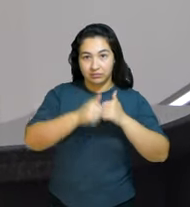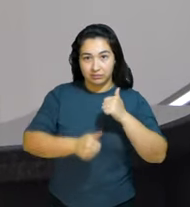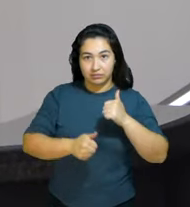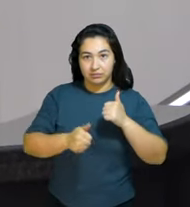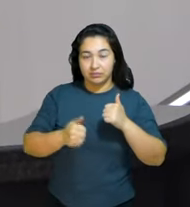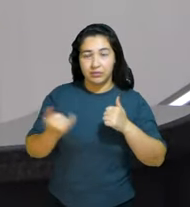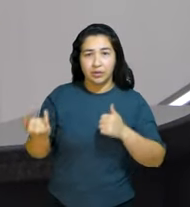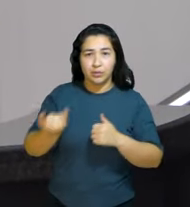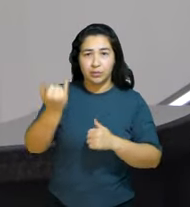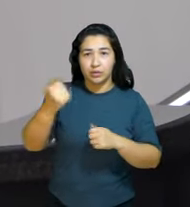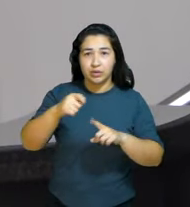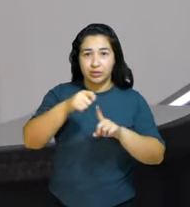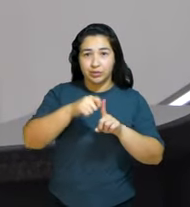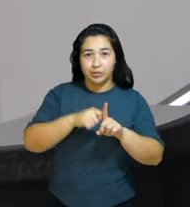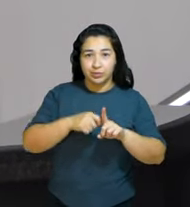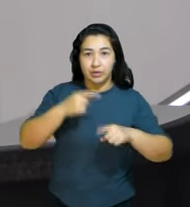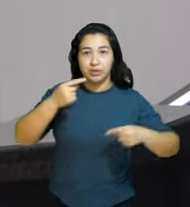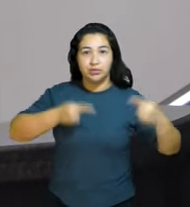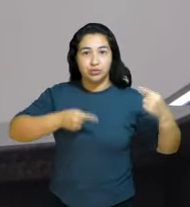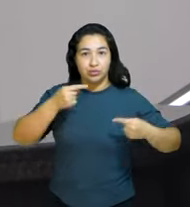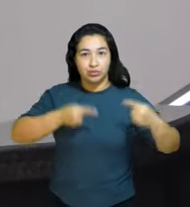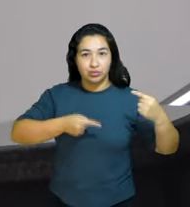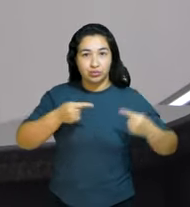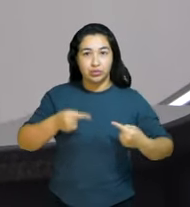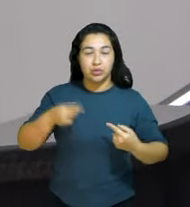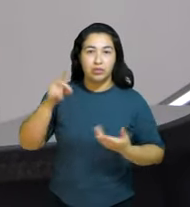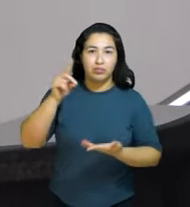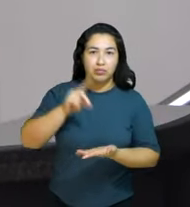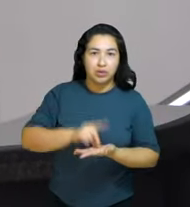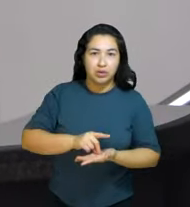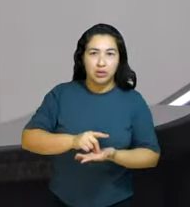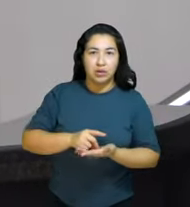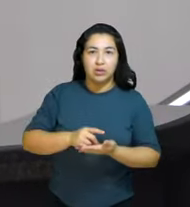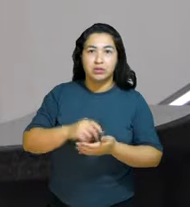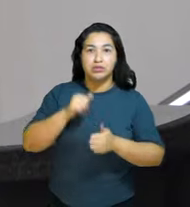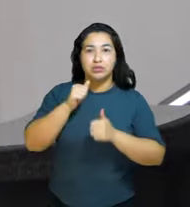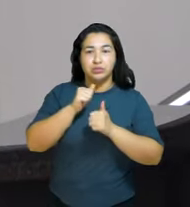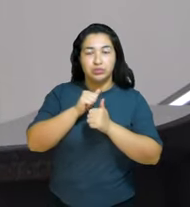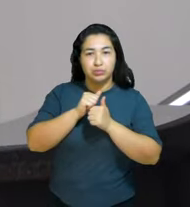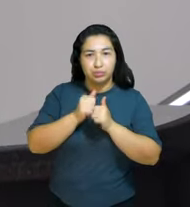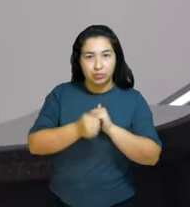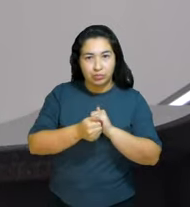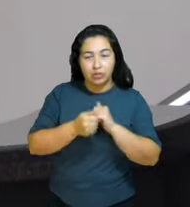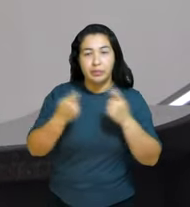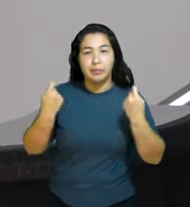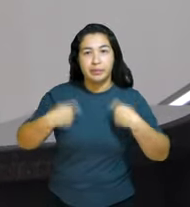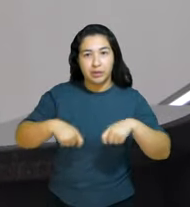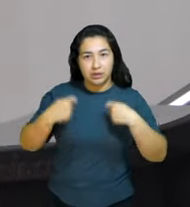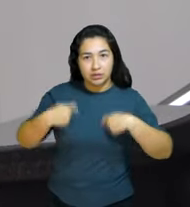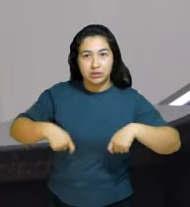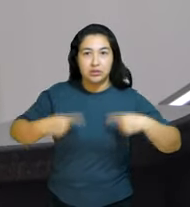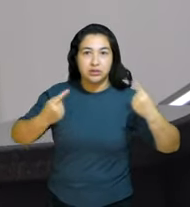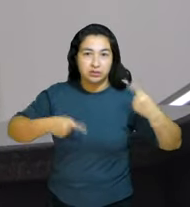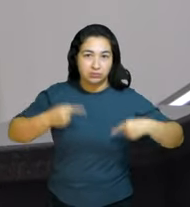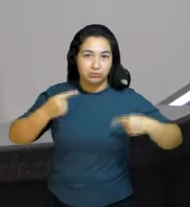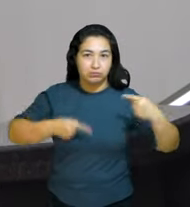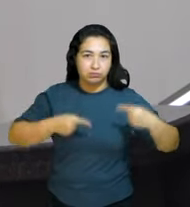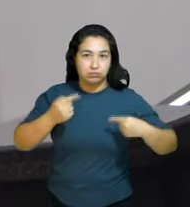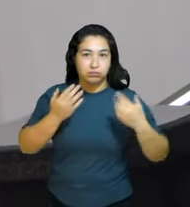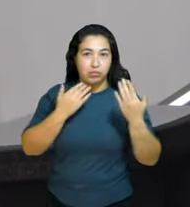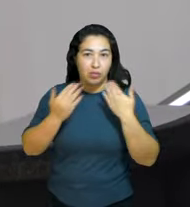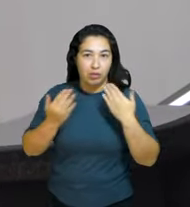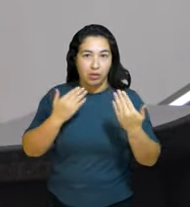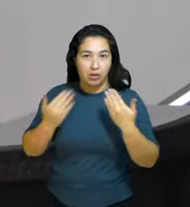esse, de discussão, de afirmação. O esporte precisa desses momentos de discussão. Eu